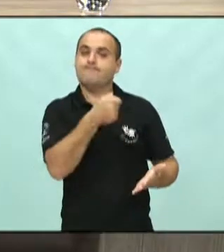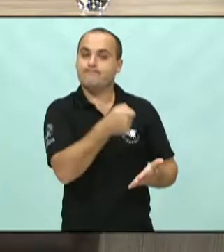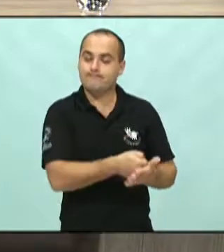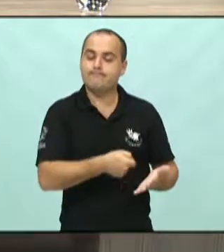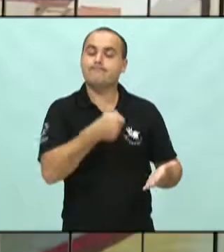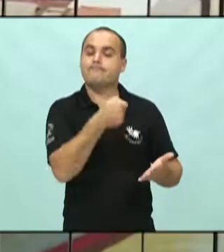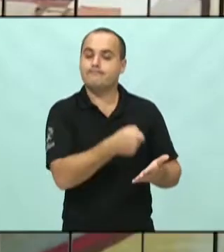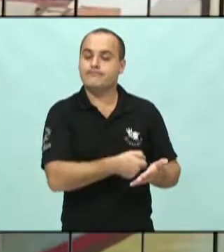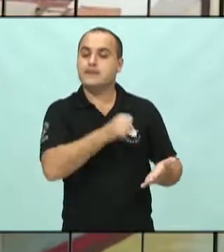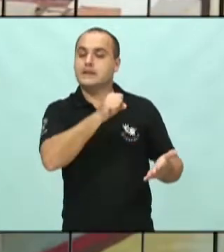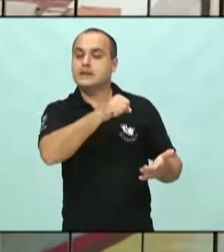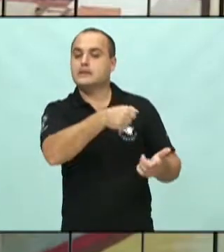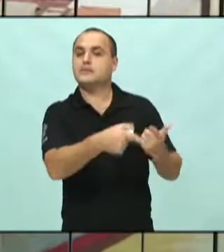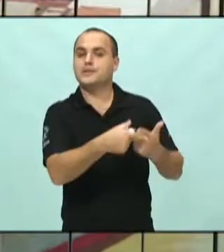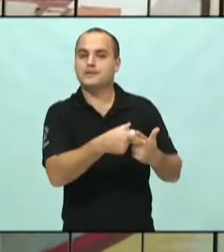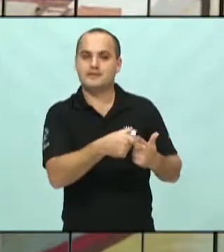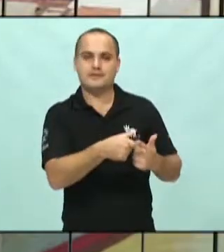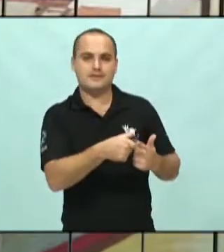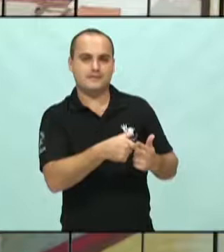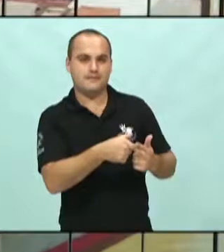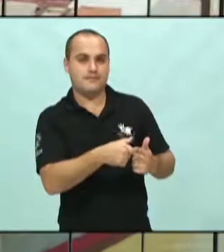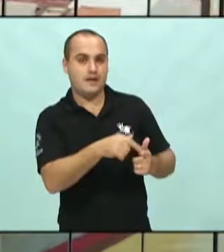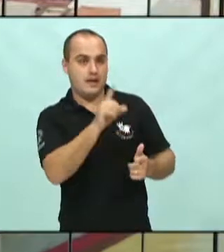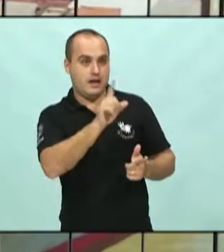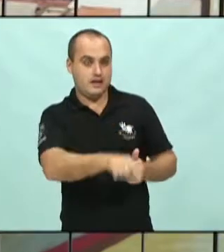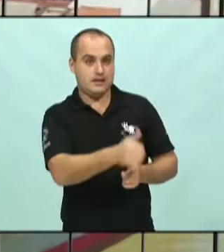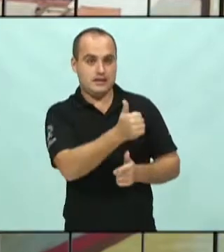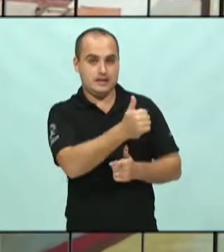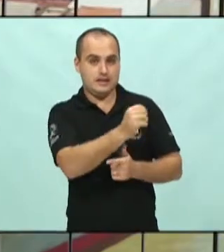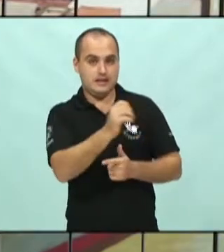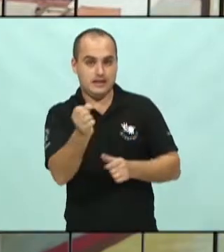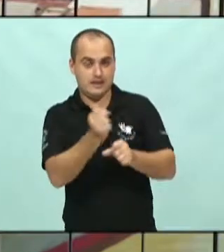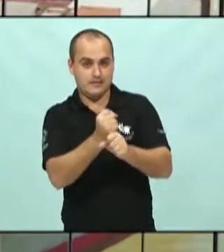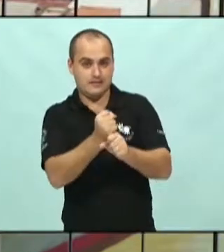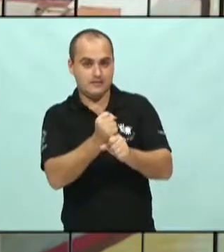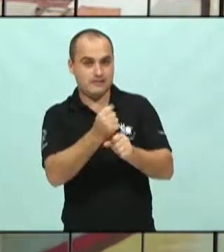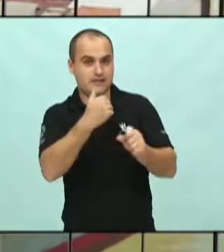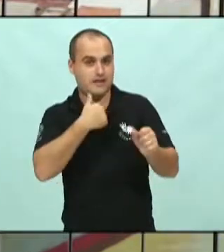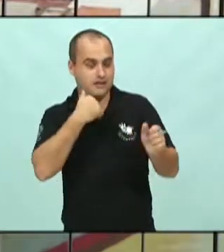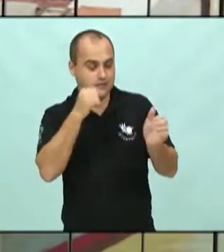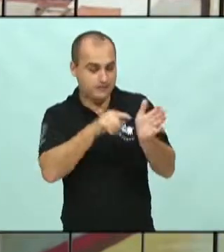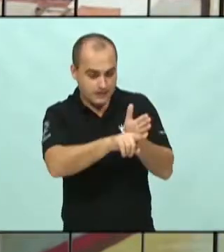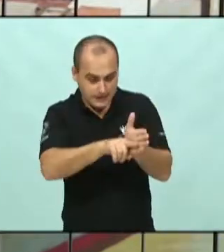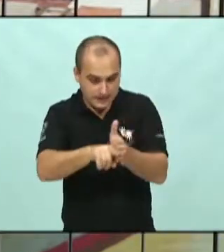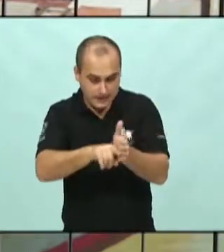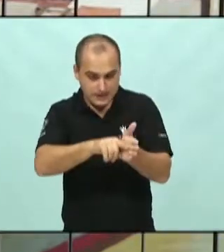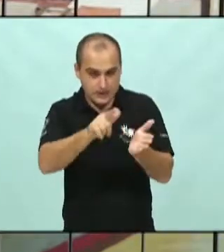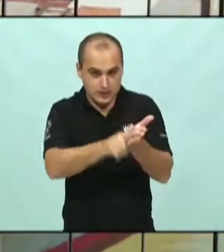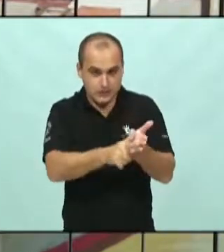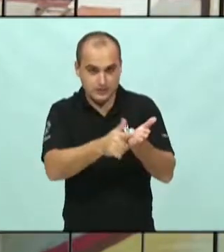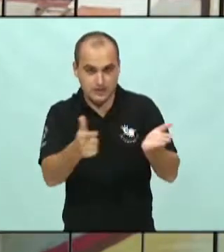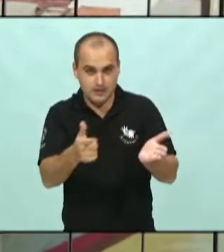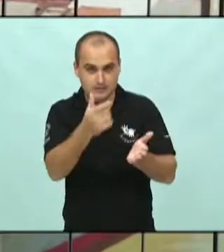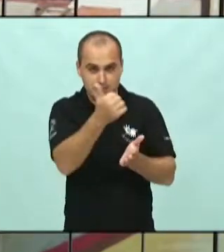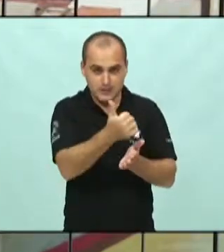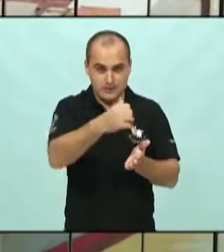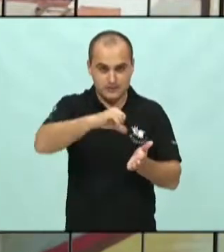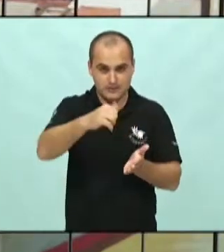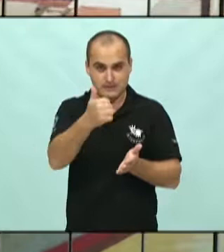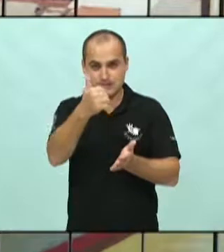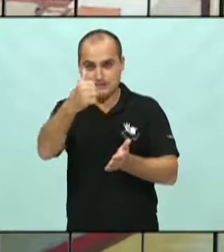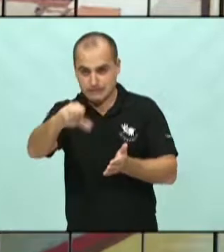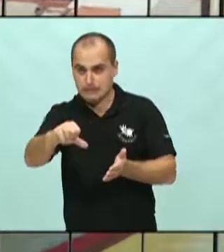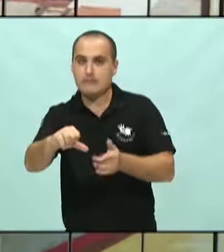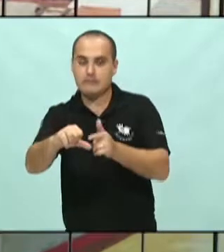você, ainda mais um trabalho desse que engloba 100 anos, então eu pesquisei jornais desde 1919, né? Tem que garimpar bastante. Muita coisa.